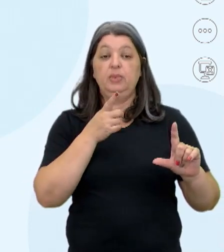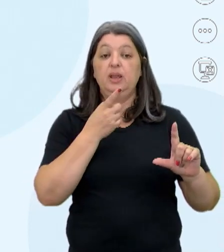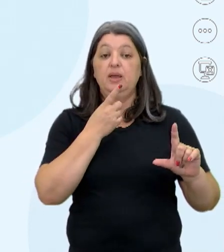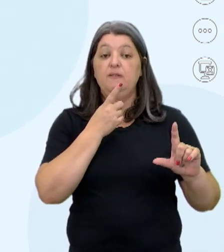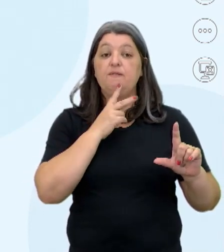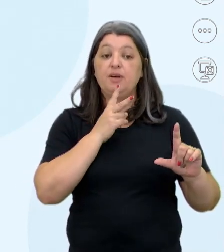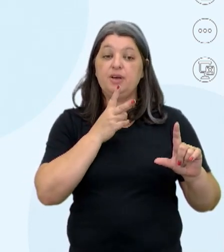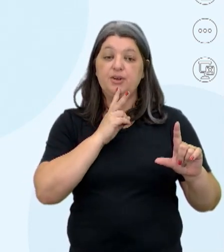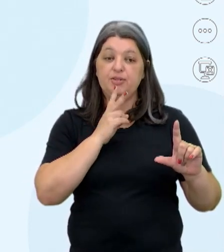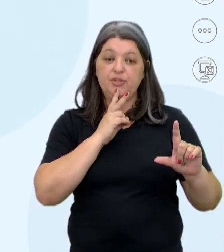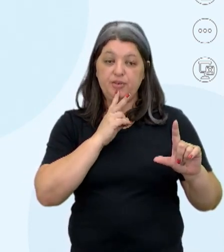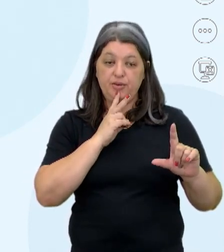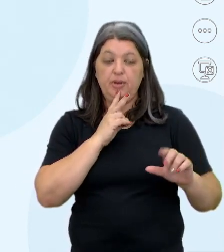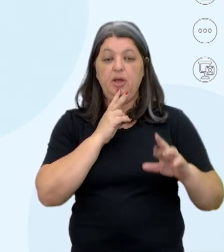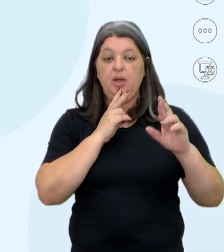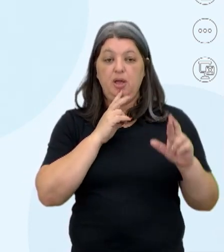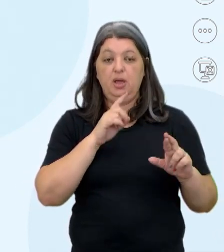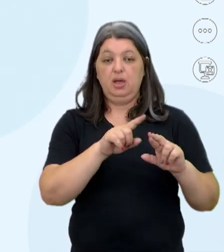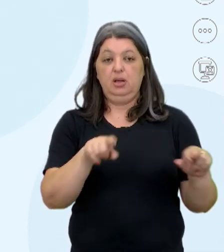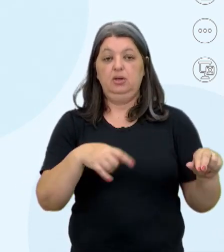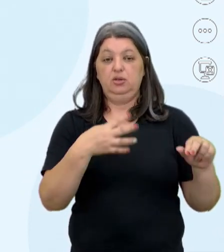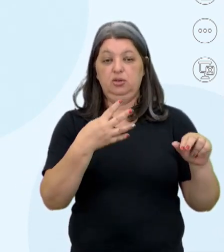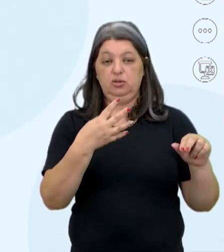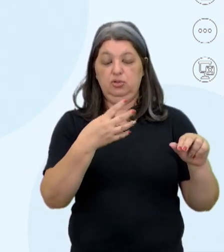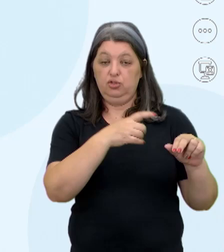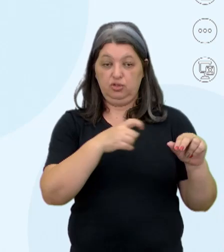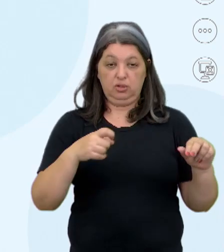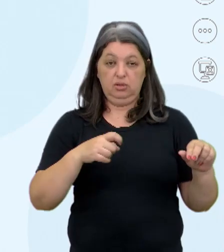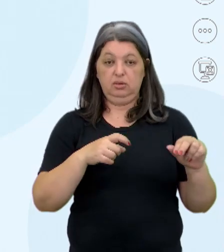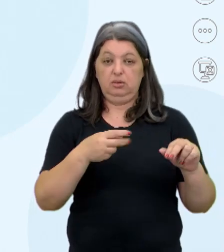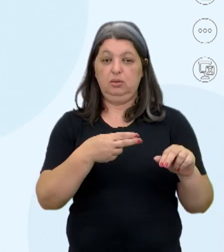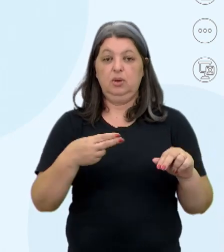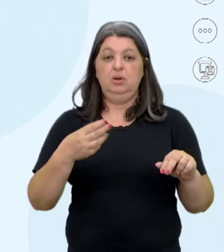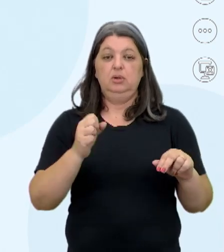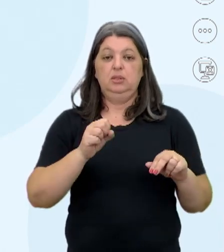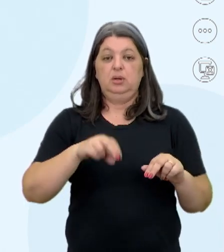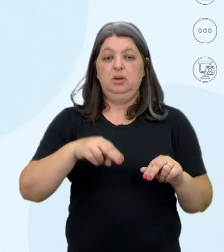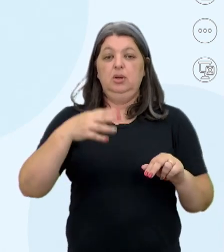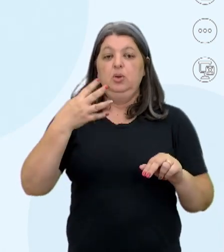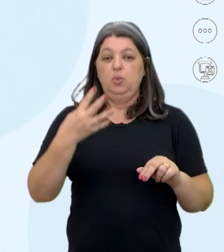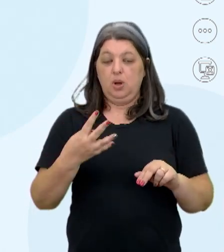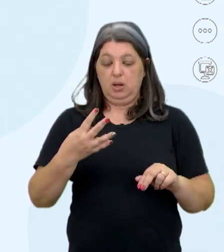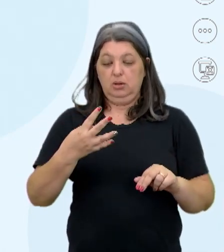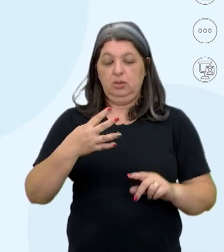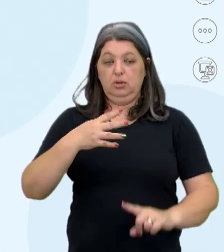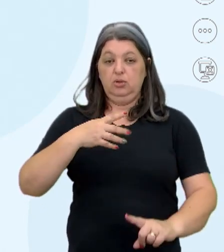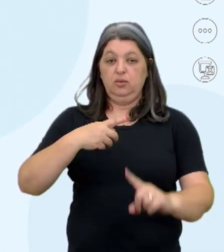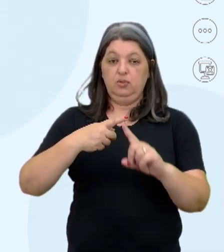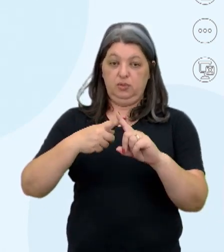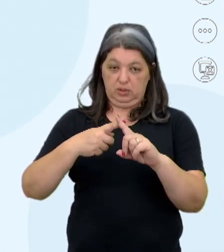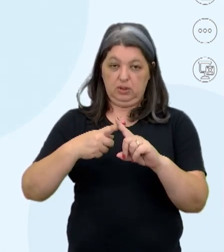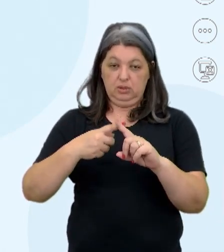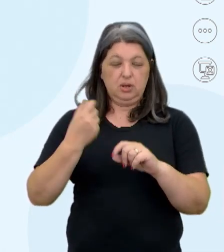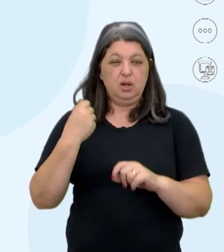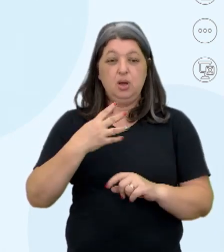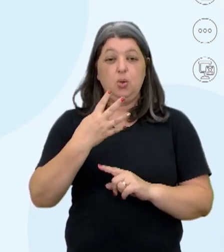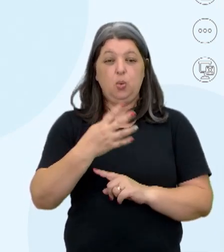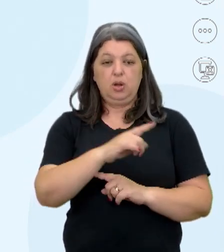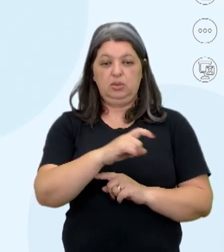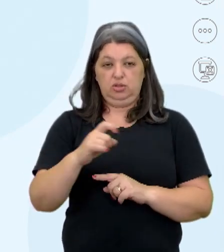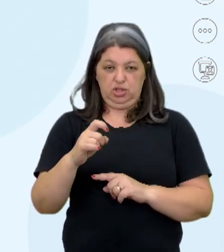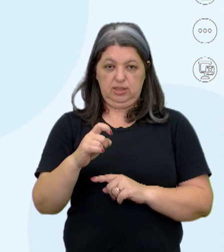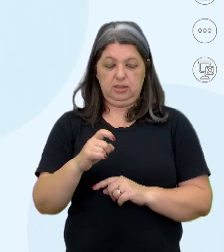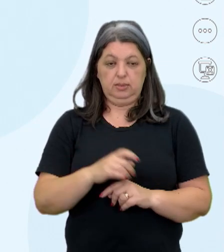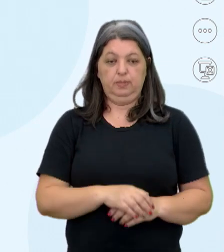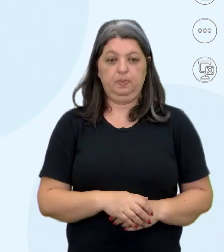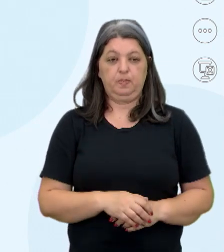x, seno de 4x, ou seja, o que está concentrado de 0 até π, tem que ser 4 partes, vai ser encolhidinho,